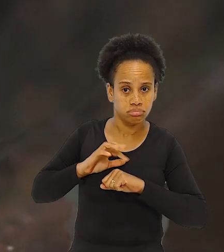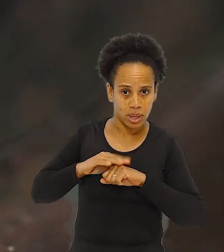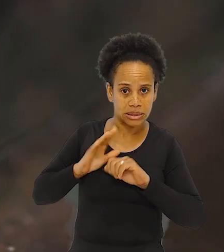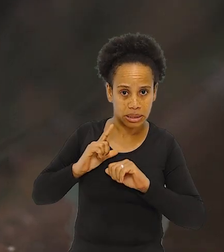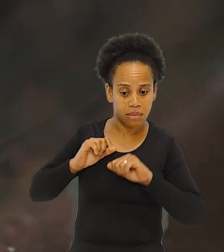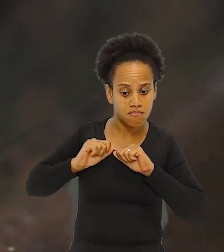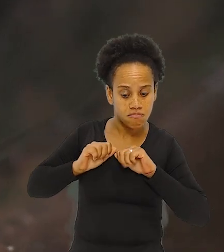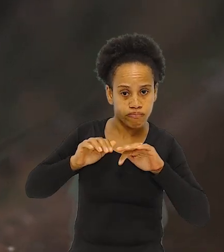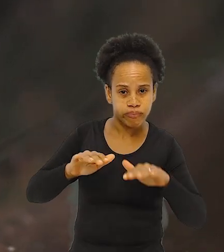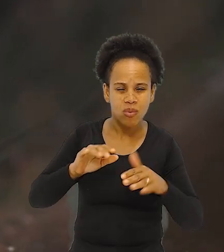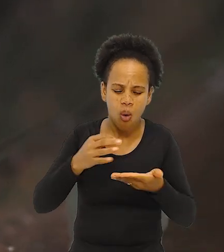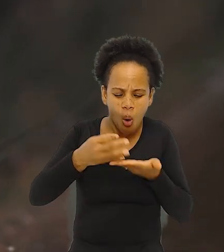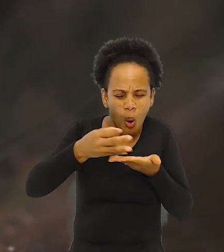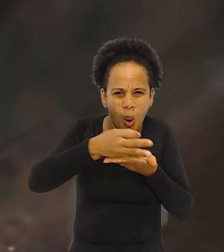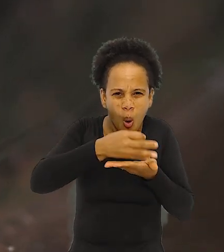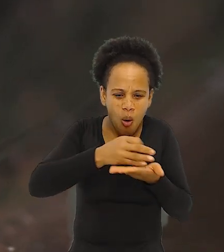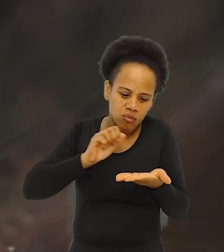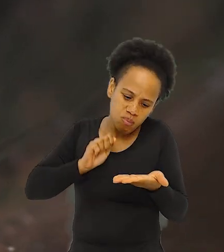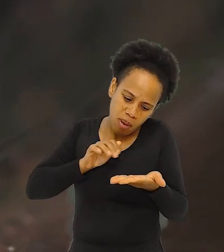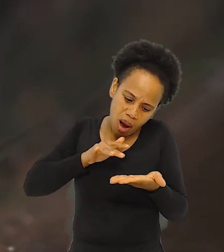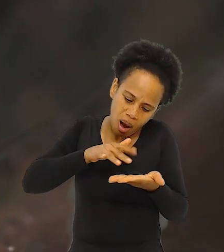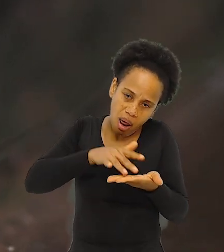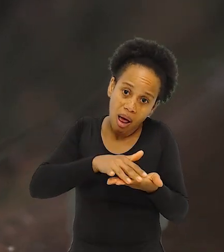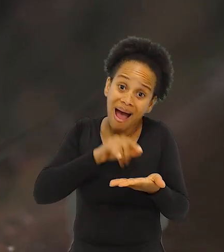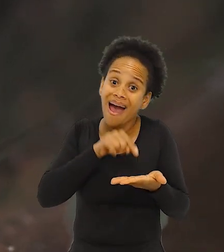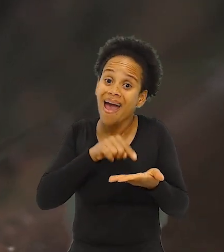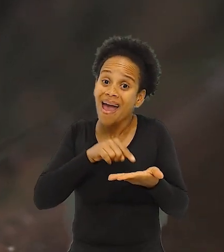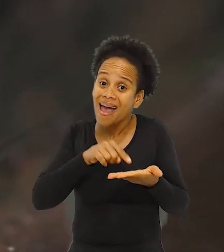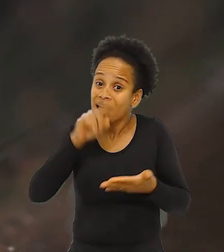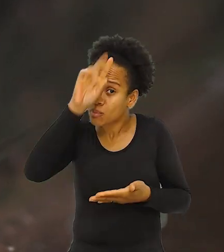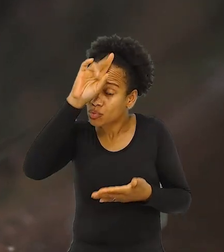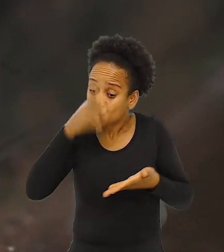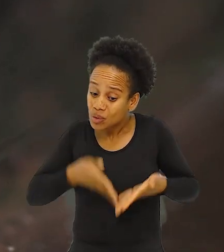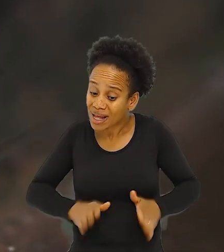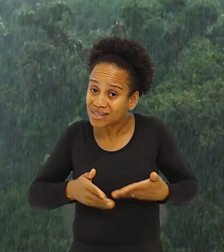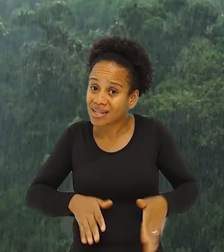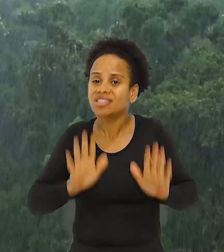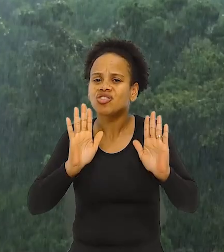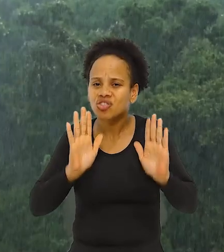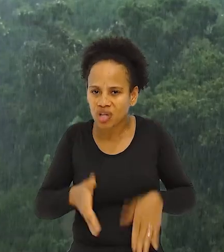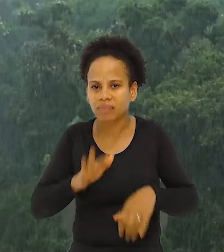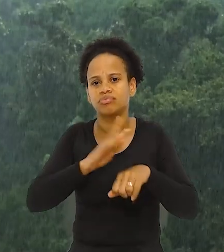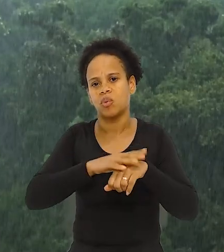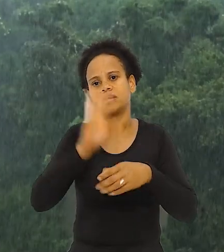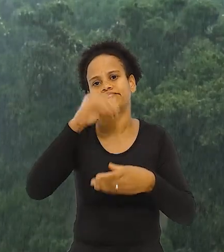os seus ovos, podendo a sua prole já nascer infectada.